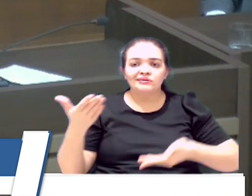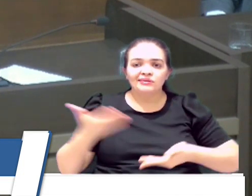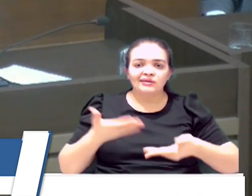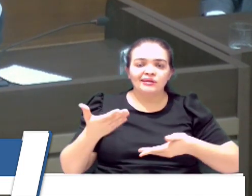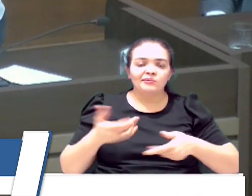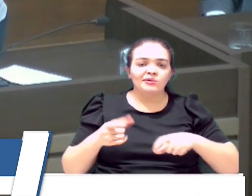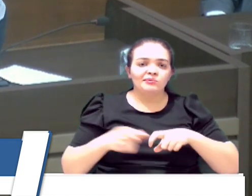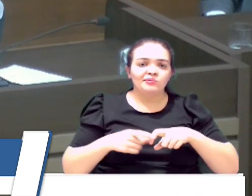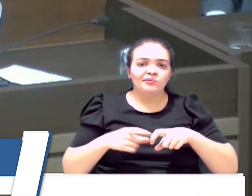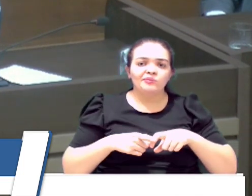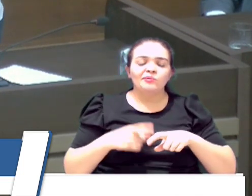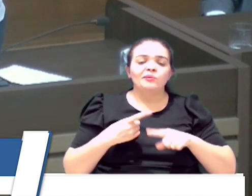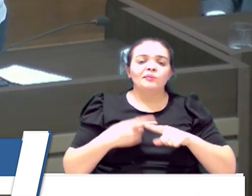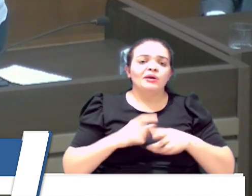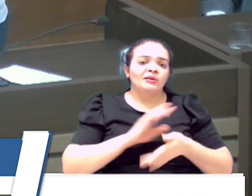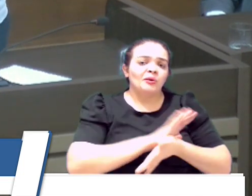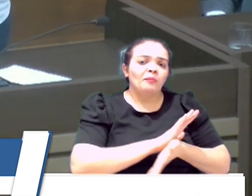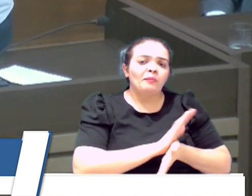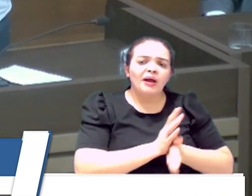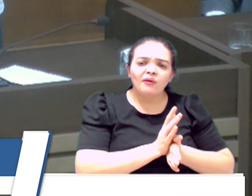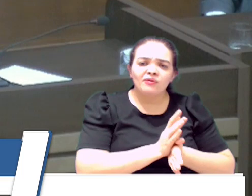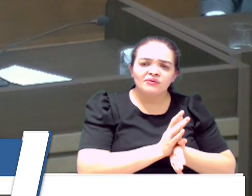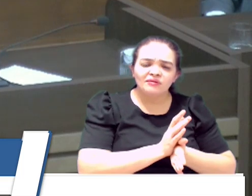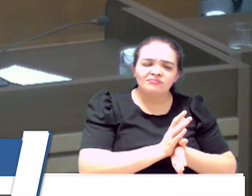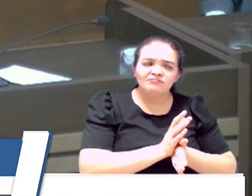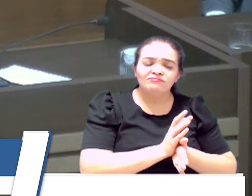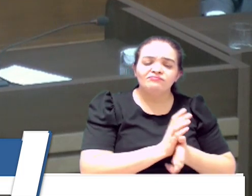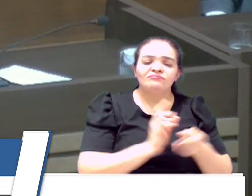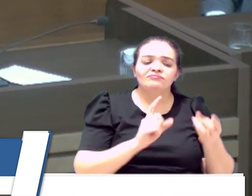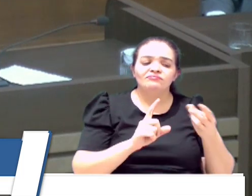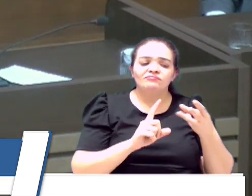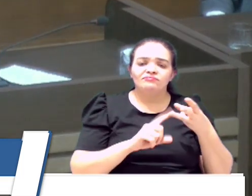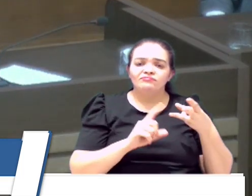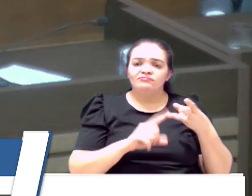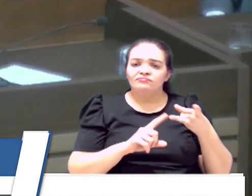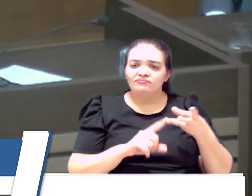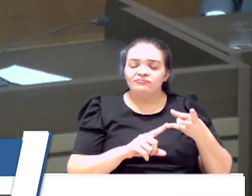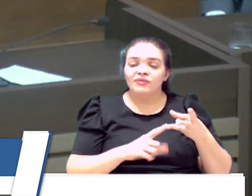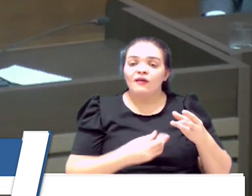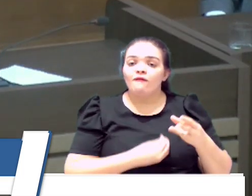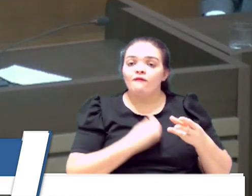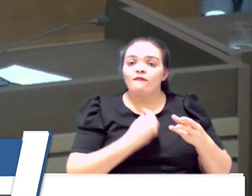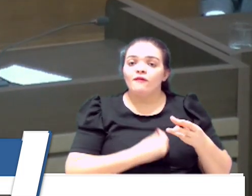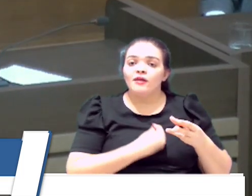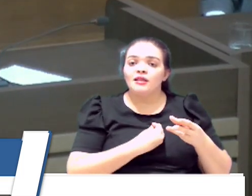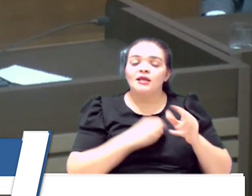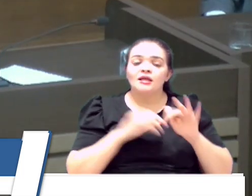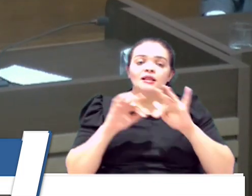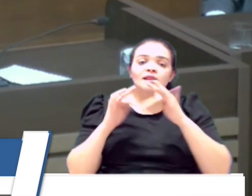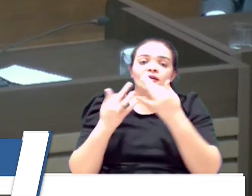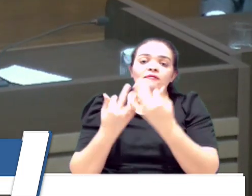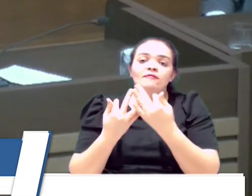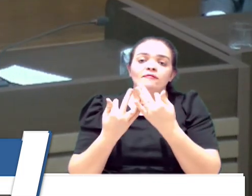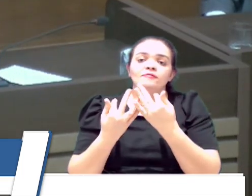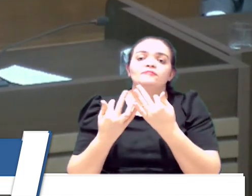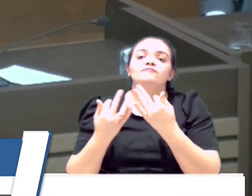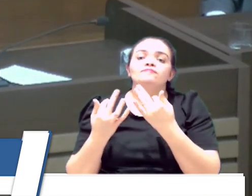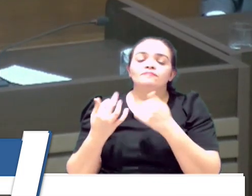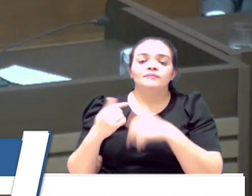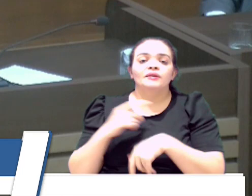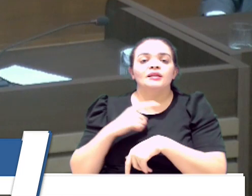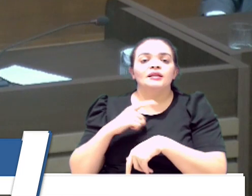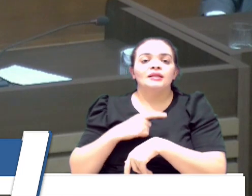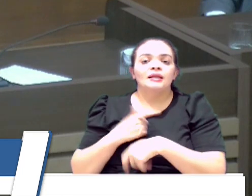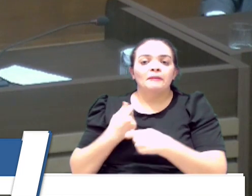por conta do preconceito. Em terceiro lugar, a vida desses pais e dessas mães que tem que sair